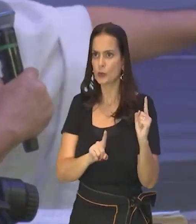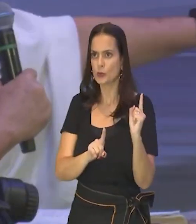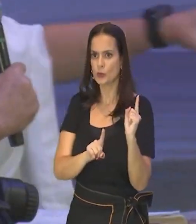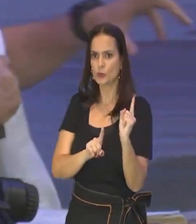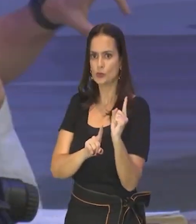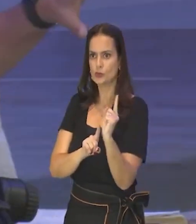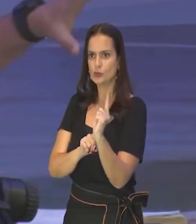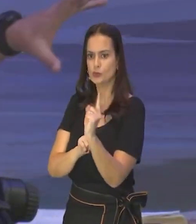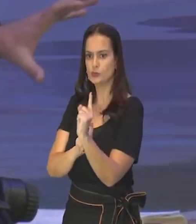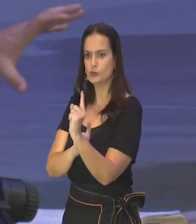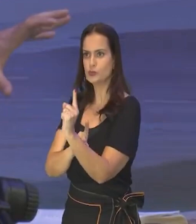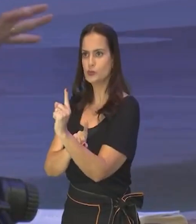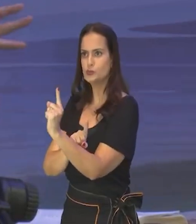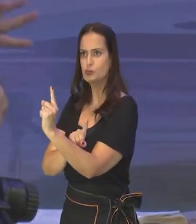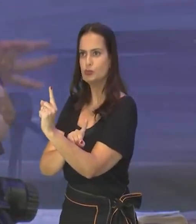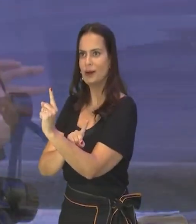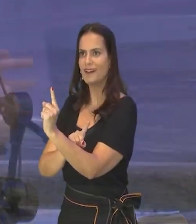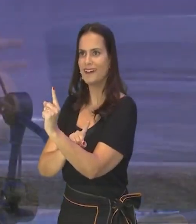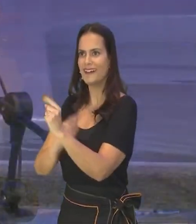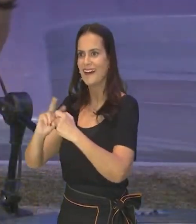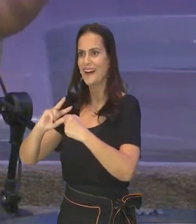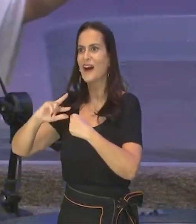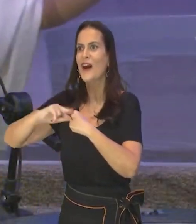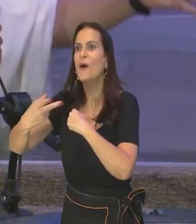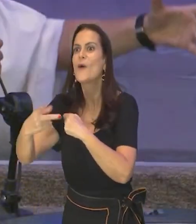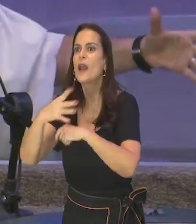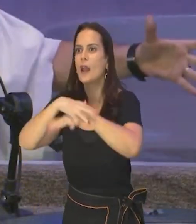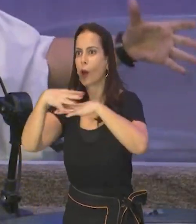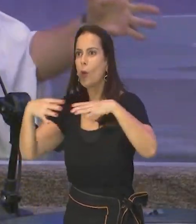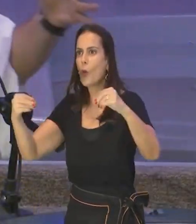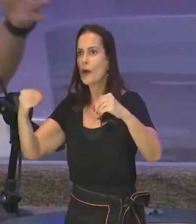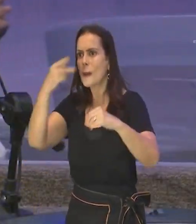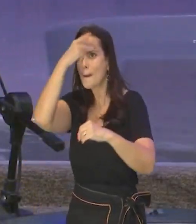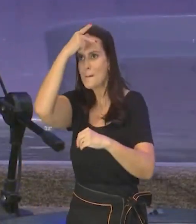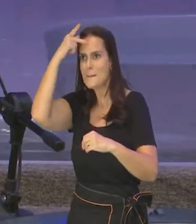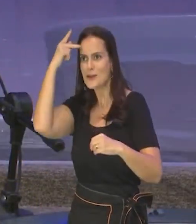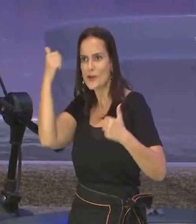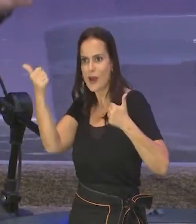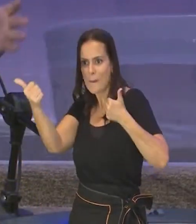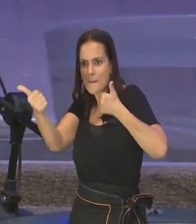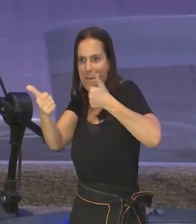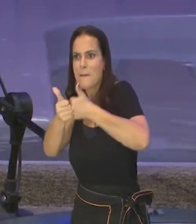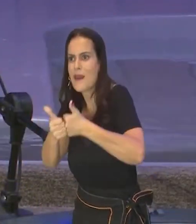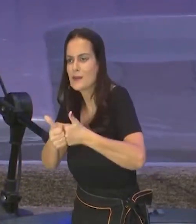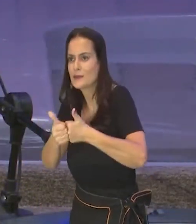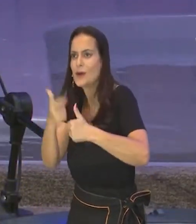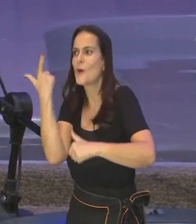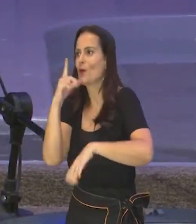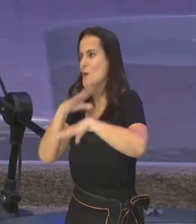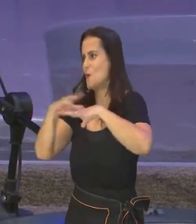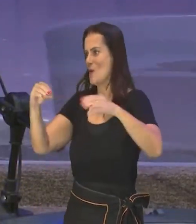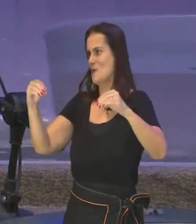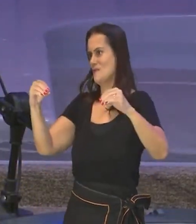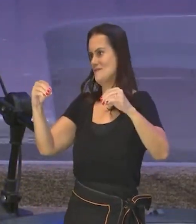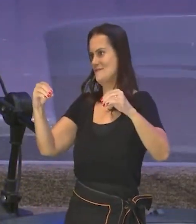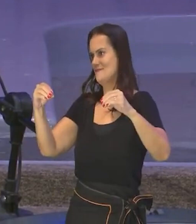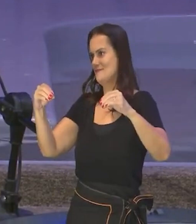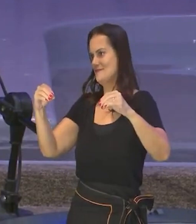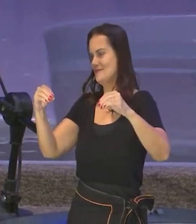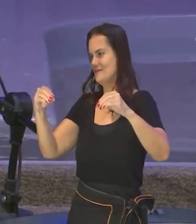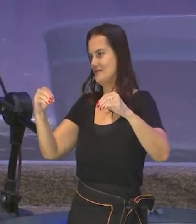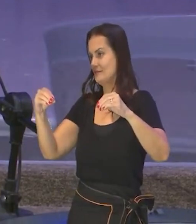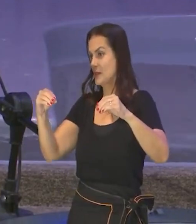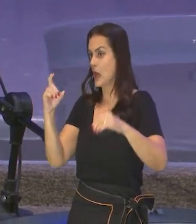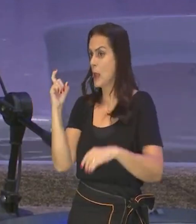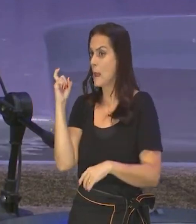provoca cura. As pessoas querem pelo menos estarem à sombra de Pedro para que sejam curadas. E